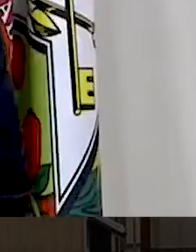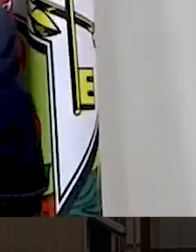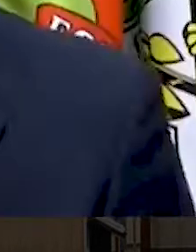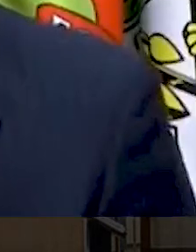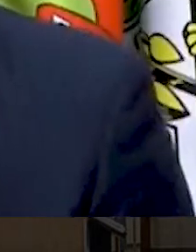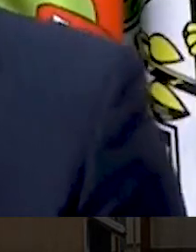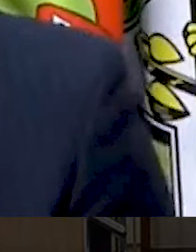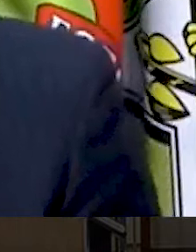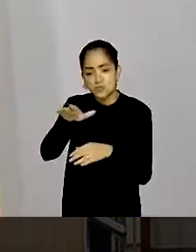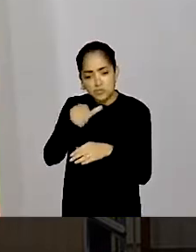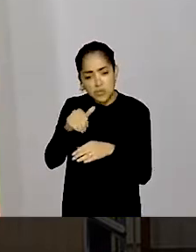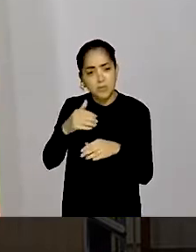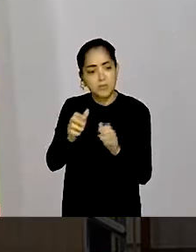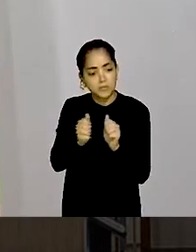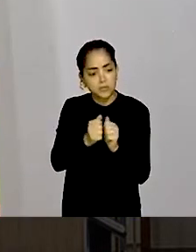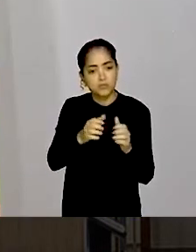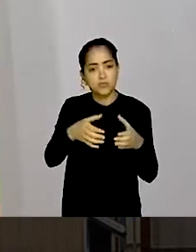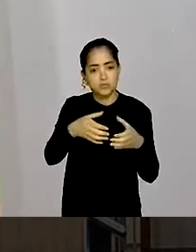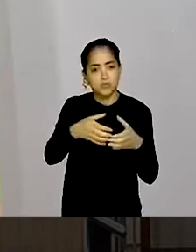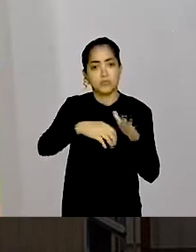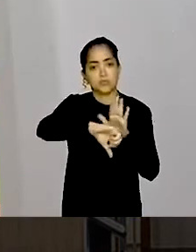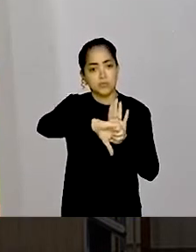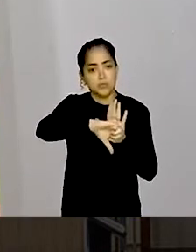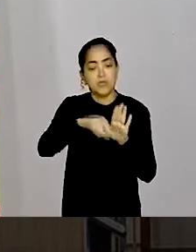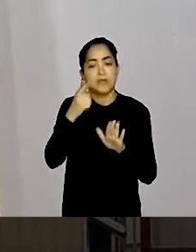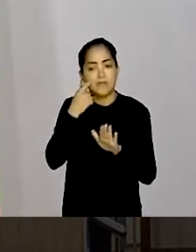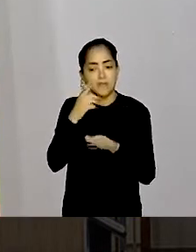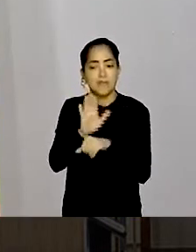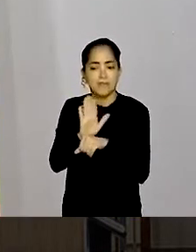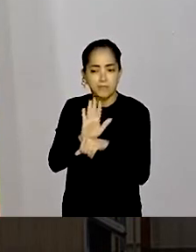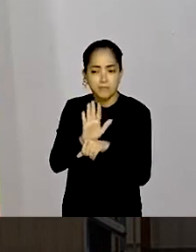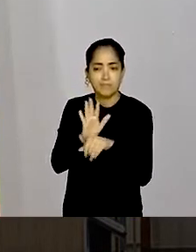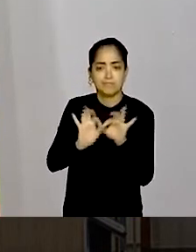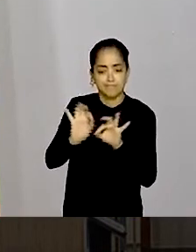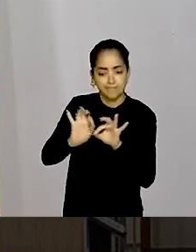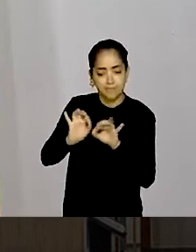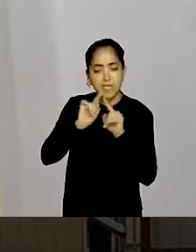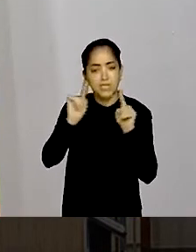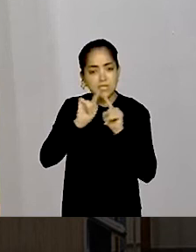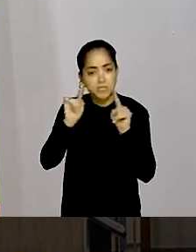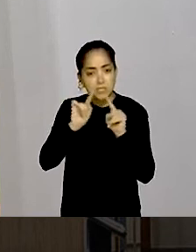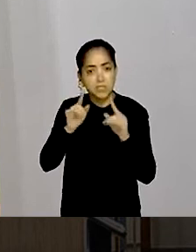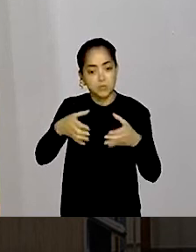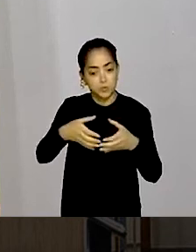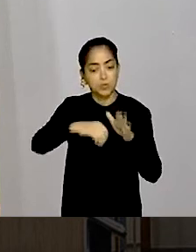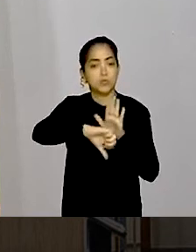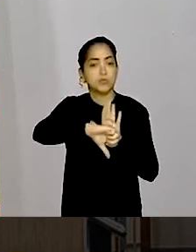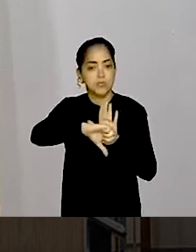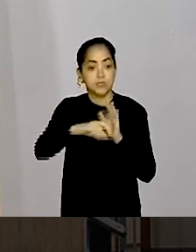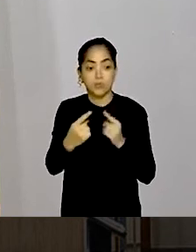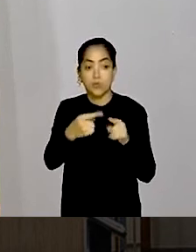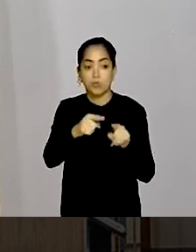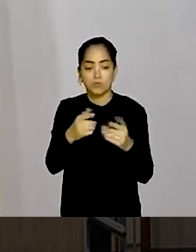bate foto pro crime. Eu quero ver fazer um vídeo criticando o traficante. Vídeo contra o